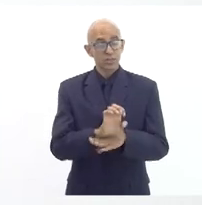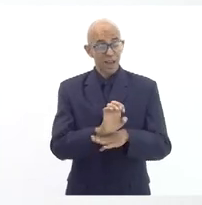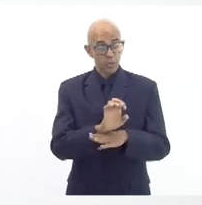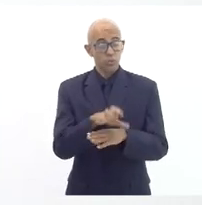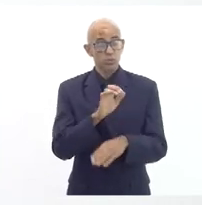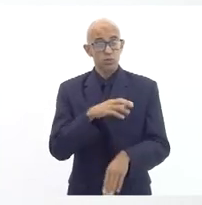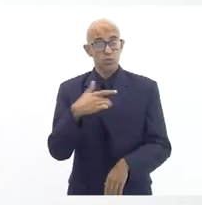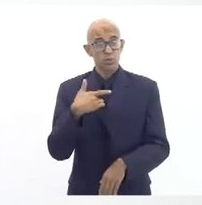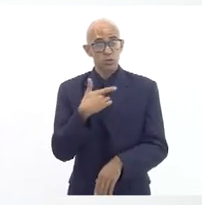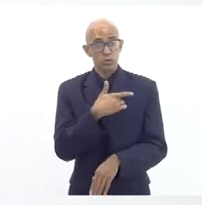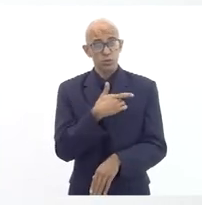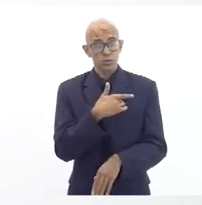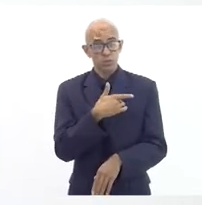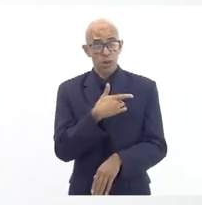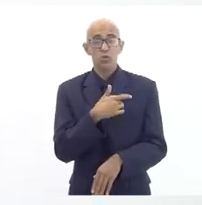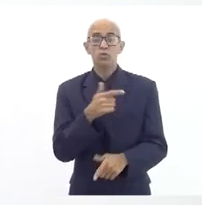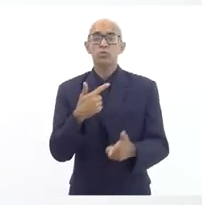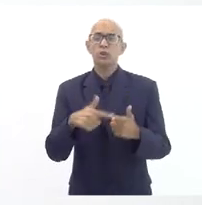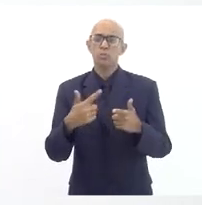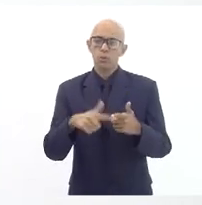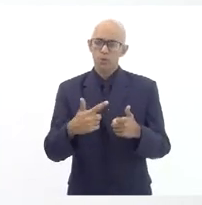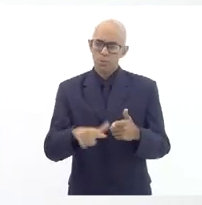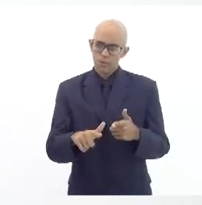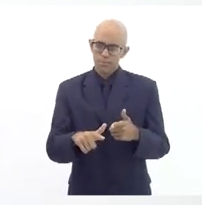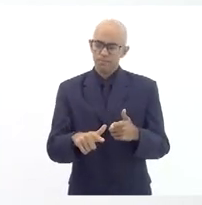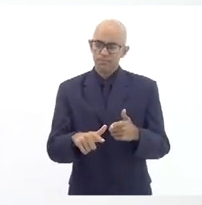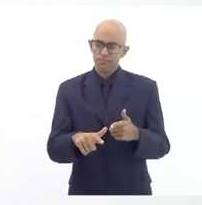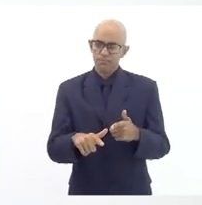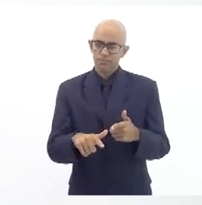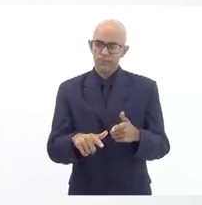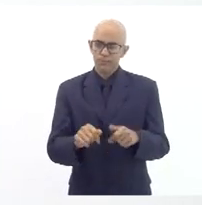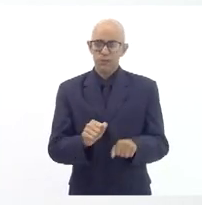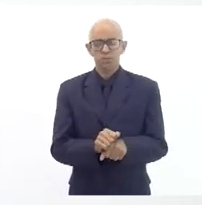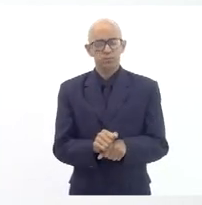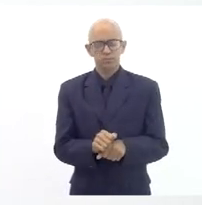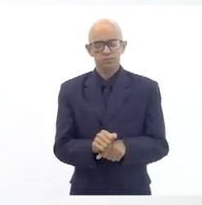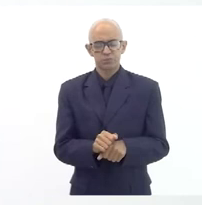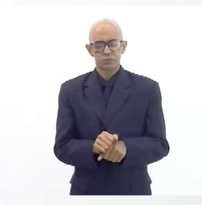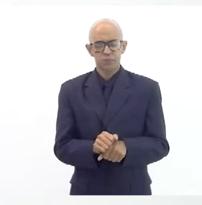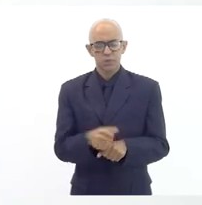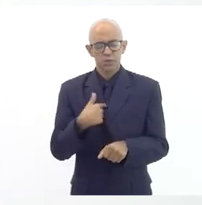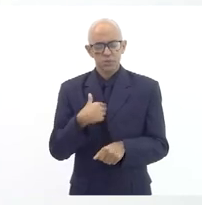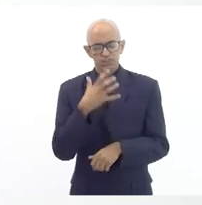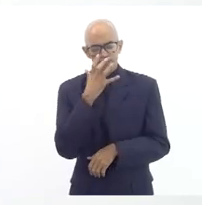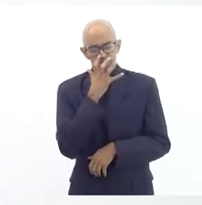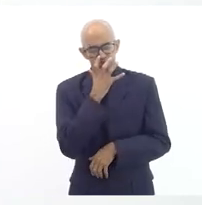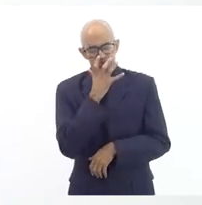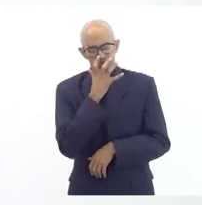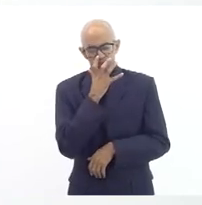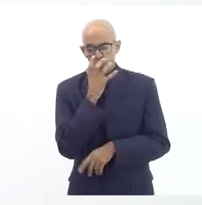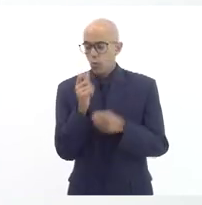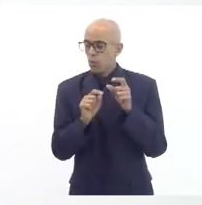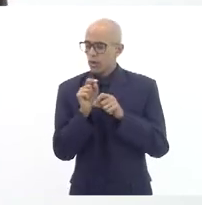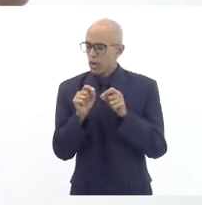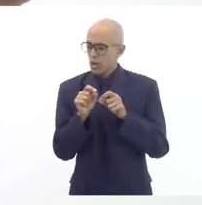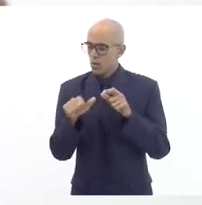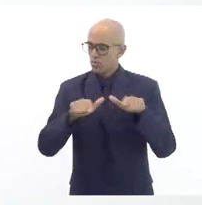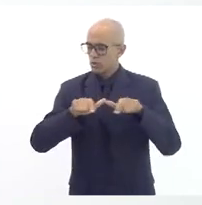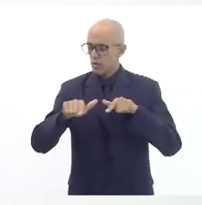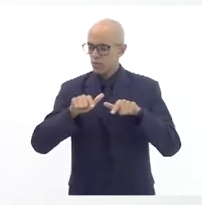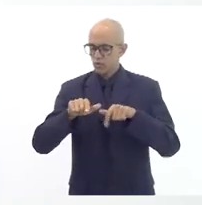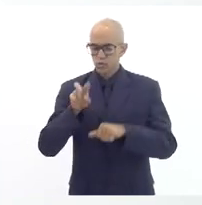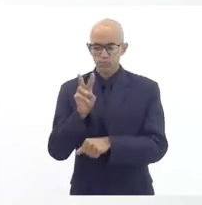serviço de transporte. Muito me admira, deputada Lucinha, que um serviço que está concessionado ao governo do Estado, a